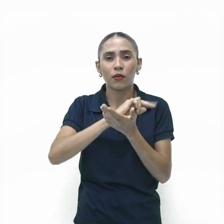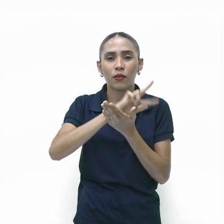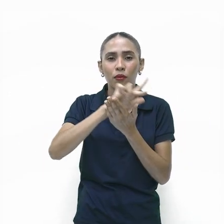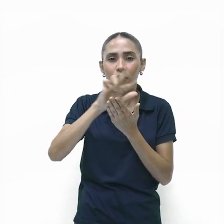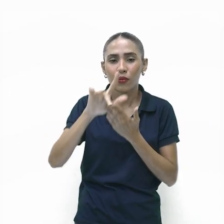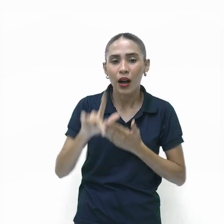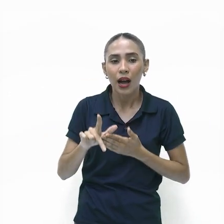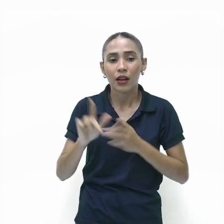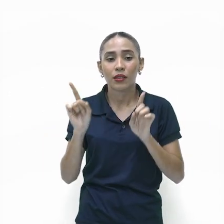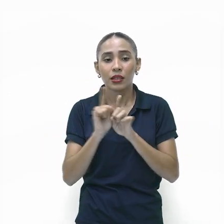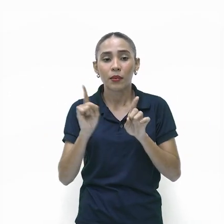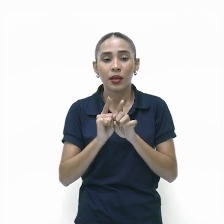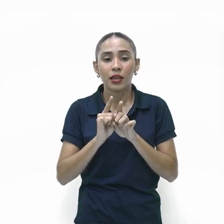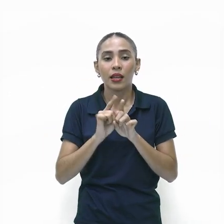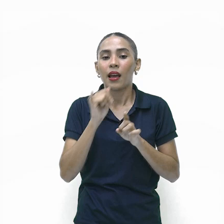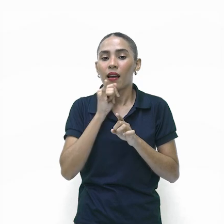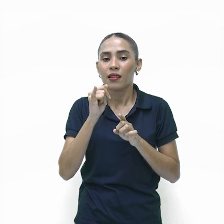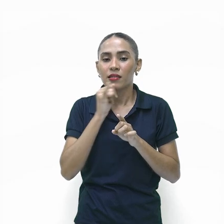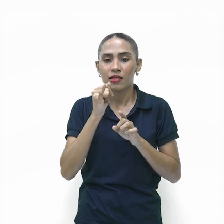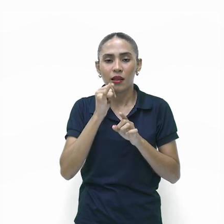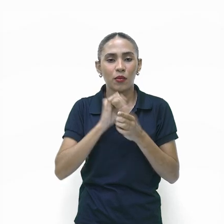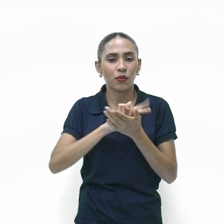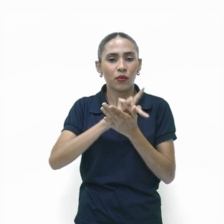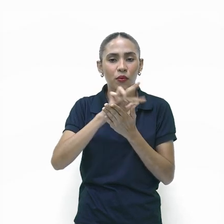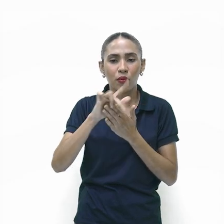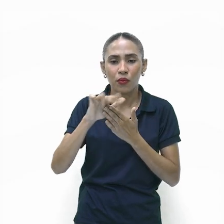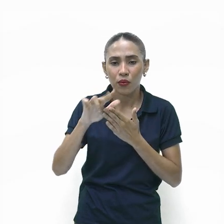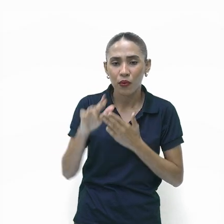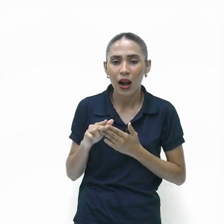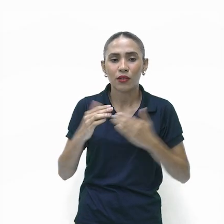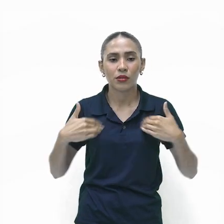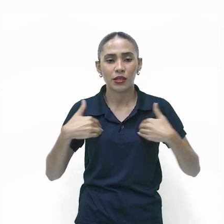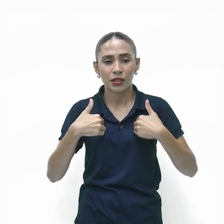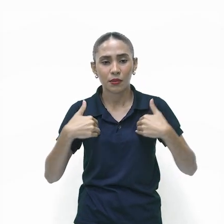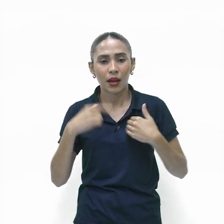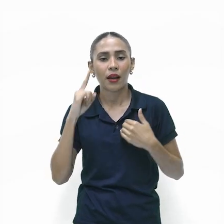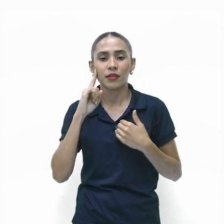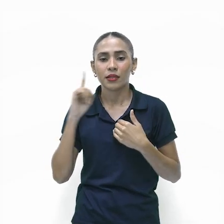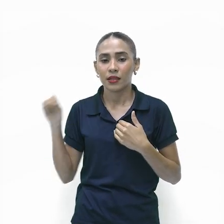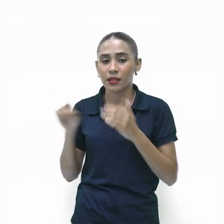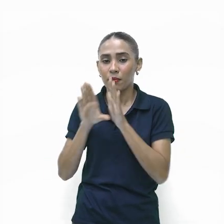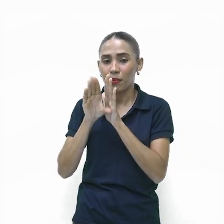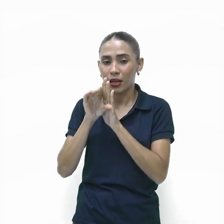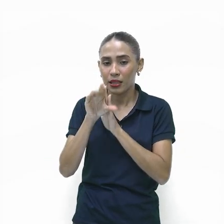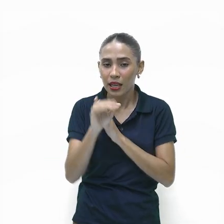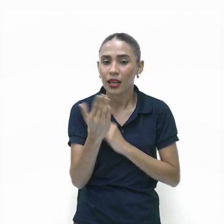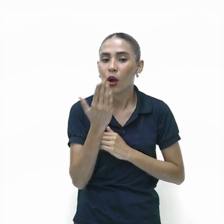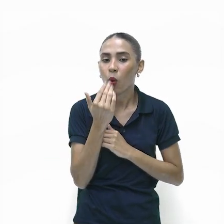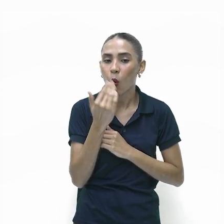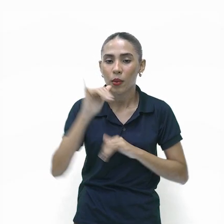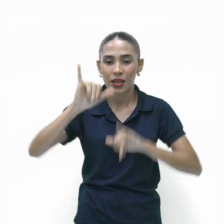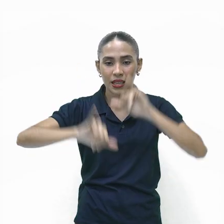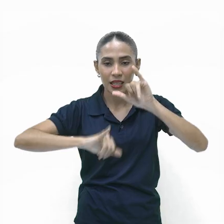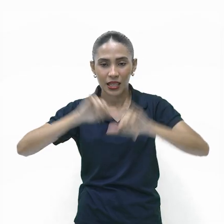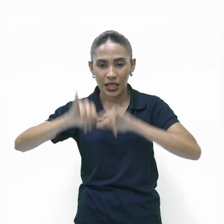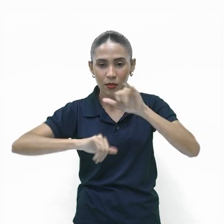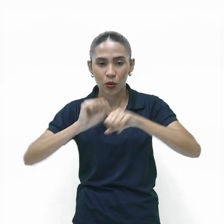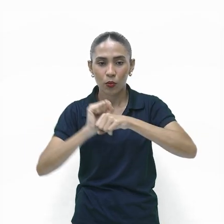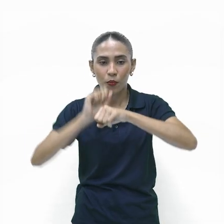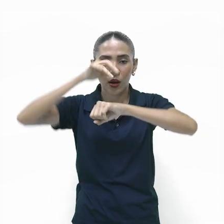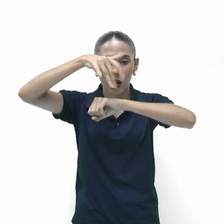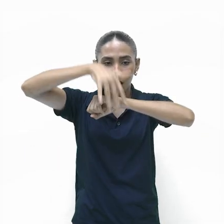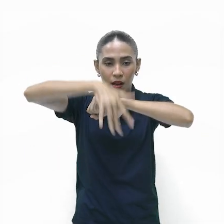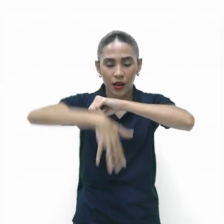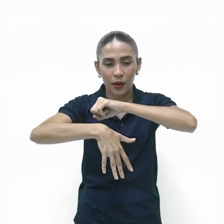escuro. Isso mesmo, existem camarões, caranguejos, vermes gigantes, bactérias que comem químicos